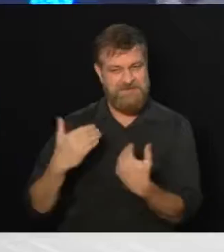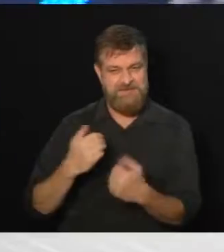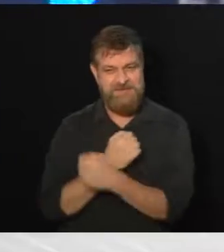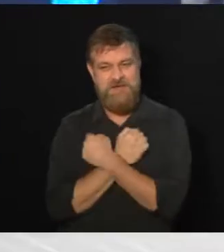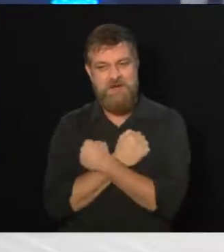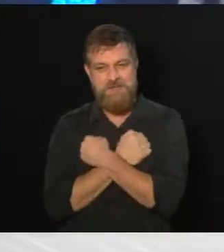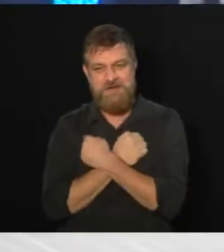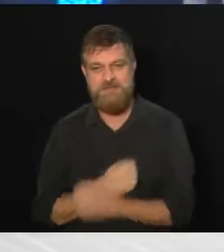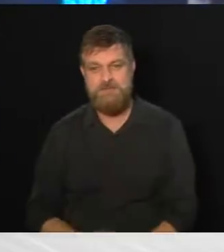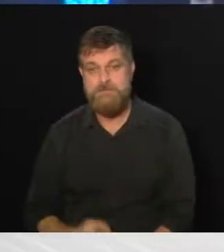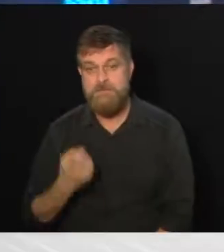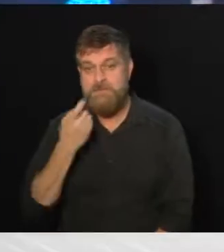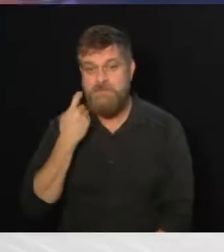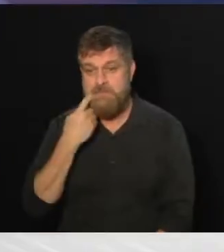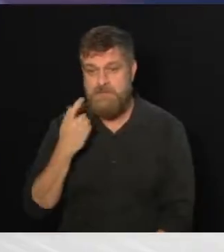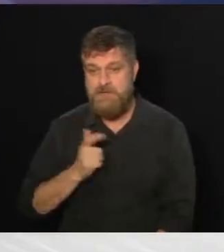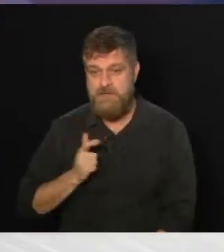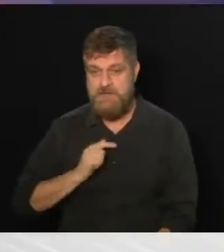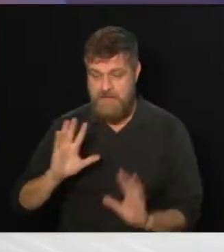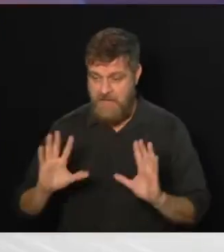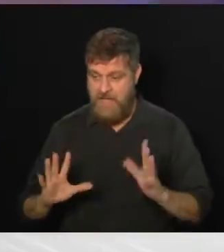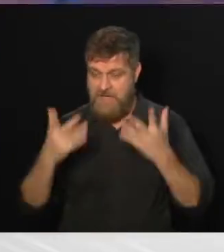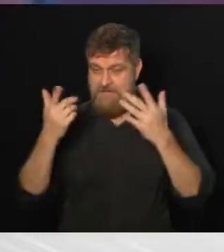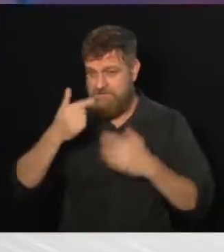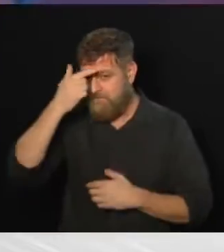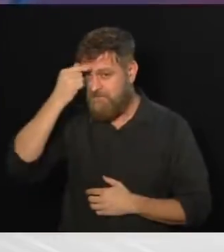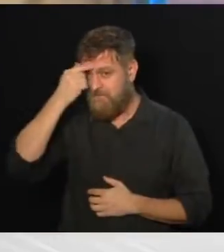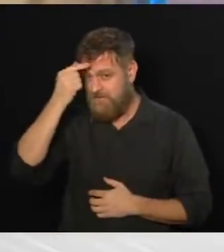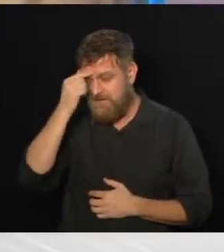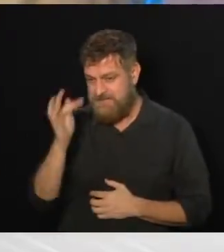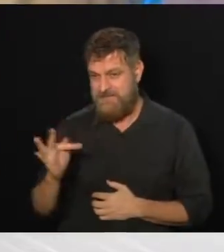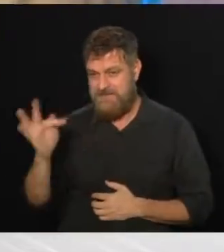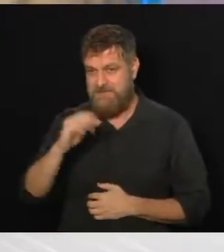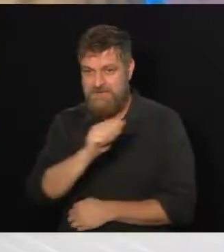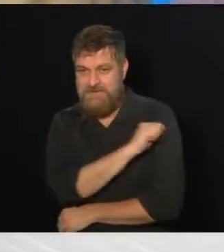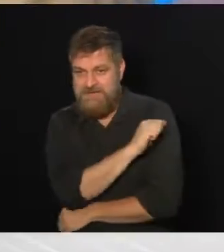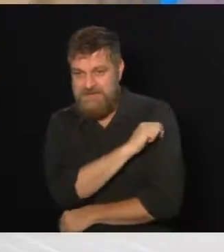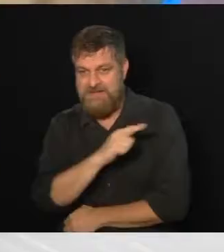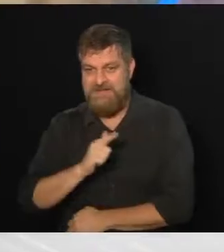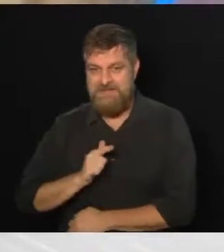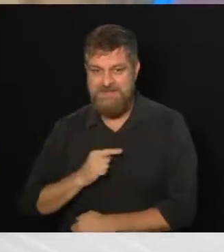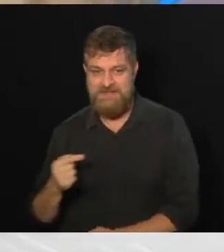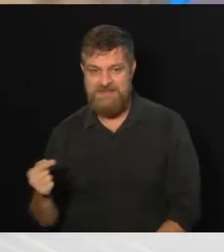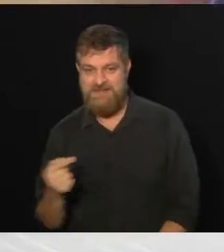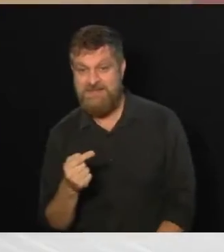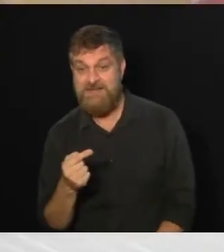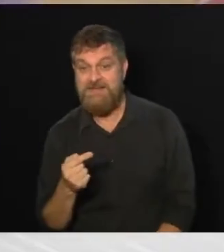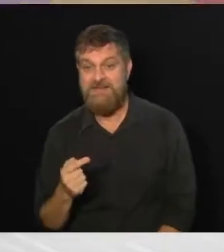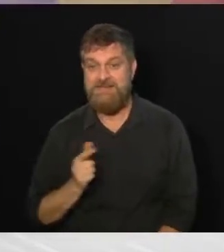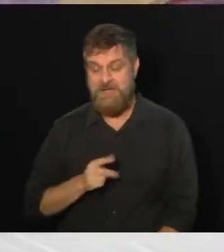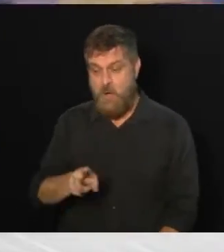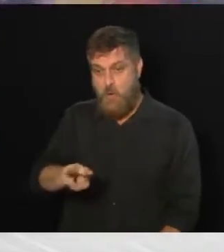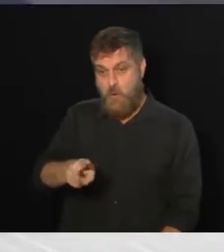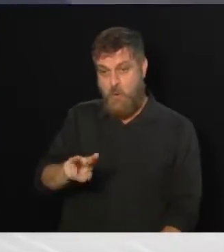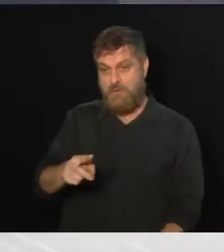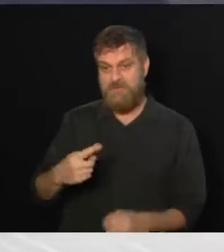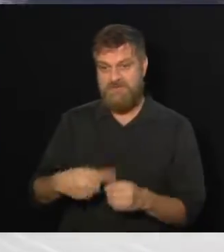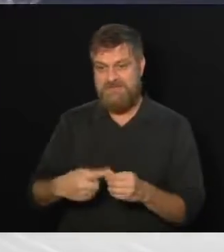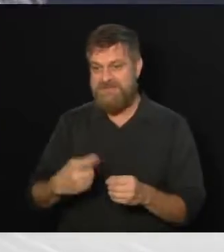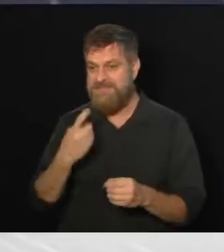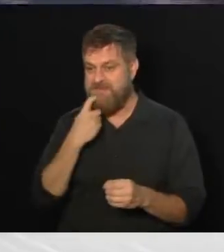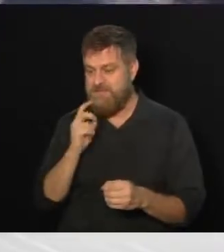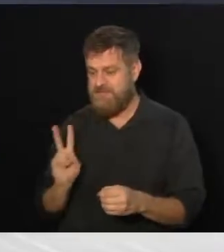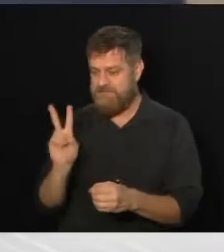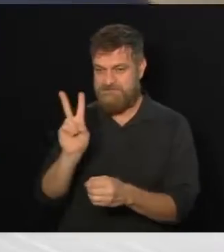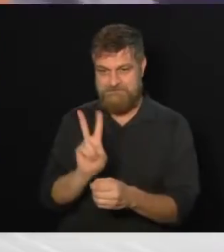abraço. Sexta-feira, a Festa Universitária Open Bar Direito à Fantasia 2019 traz para Campinas a dupla